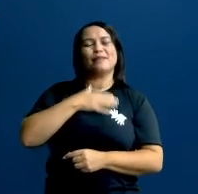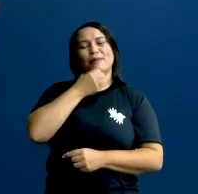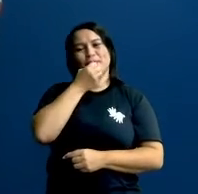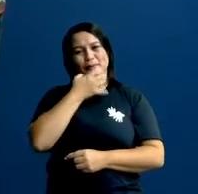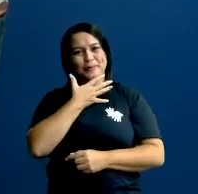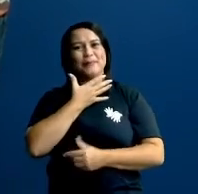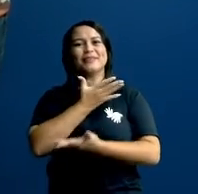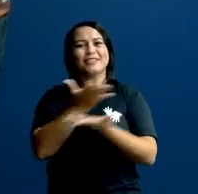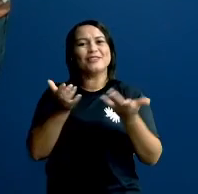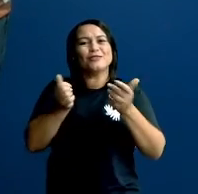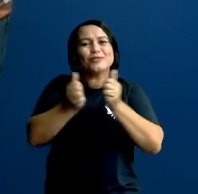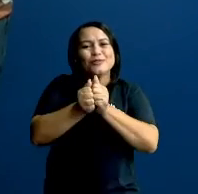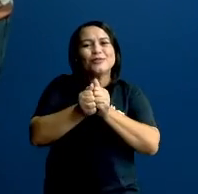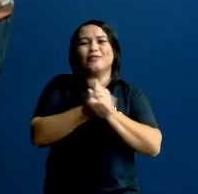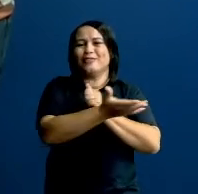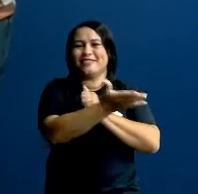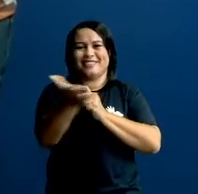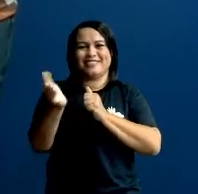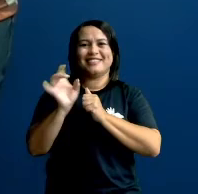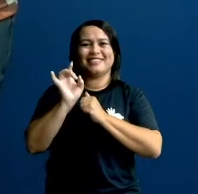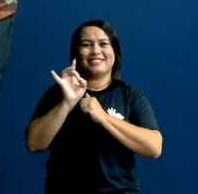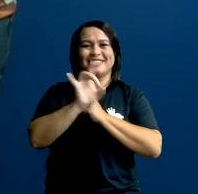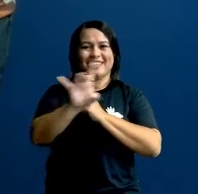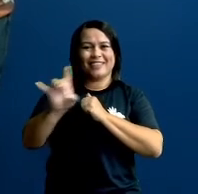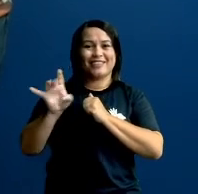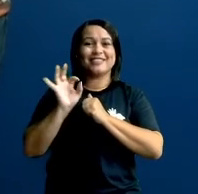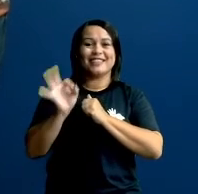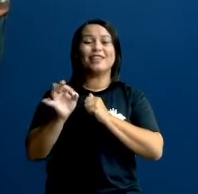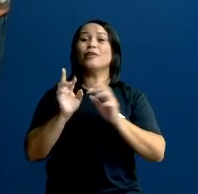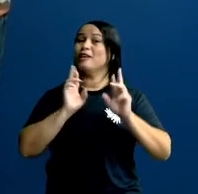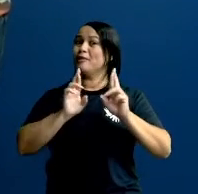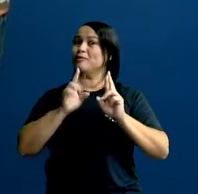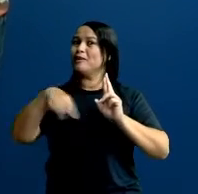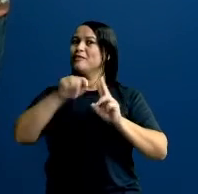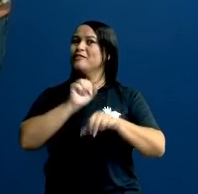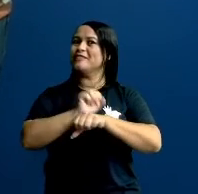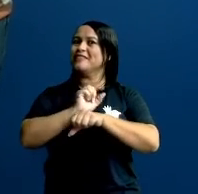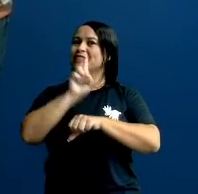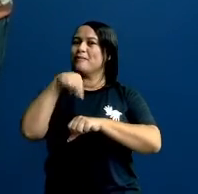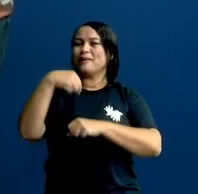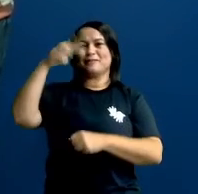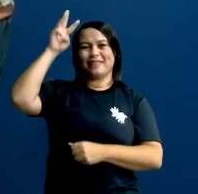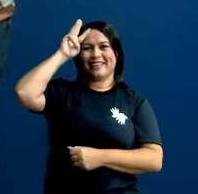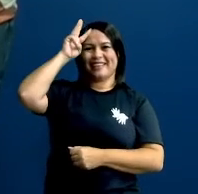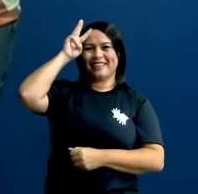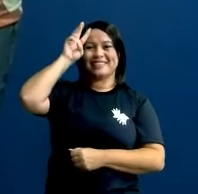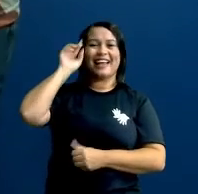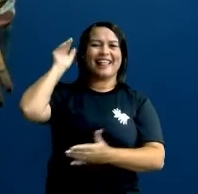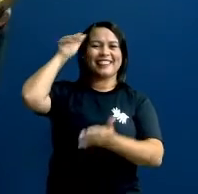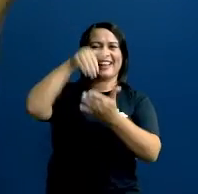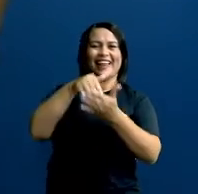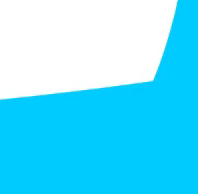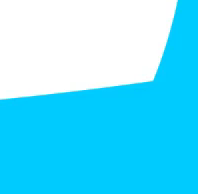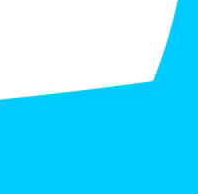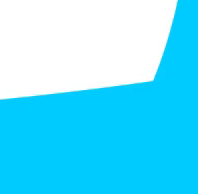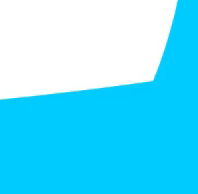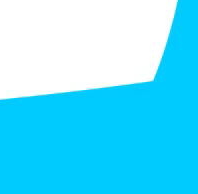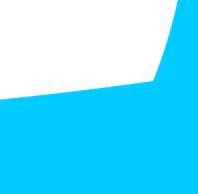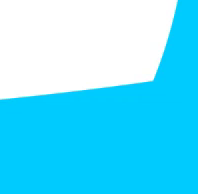grande satisfação estar junto com vocês. E eu te espero na próxima terça-feira. Até lá!